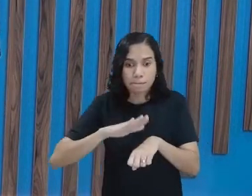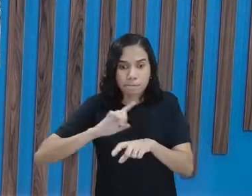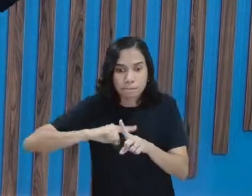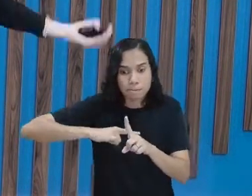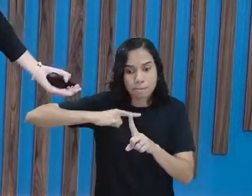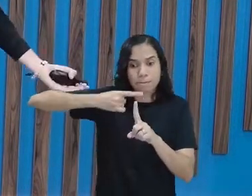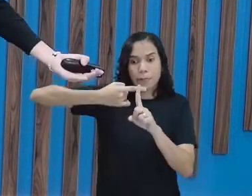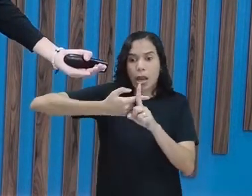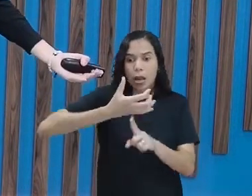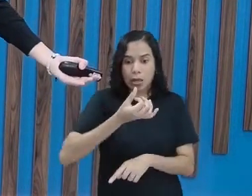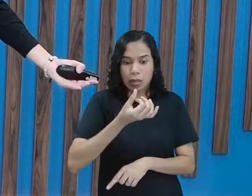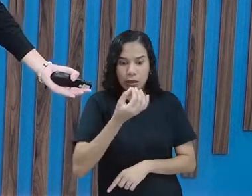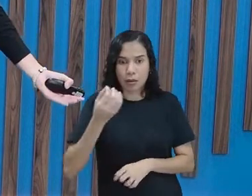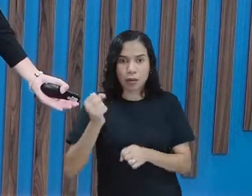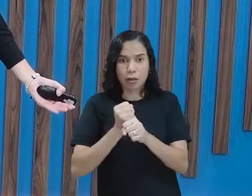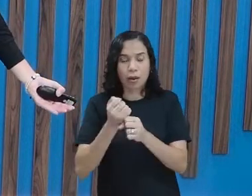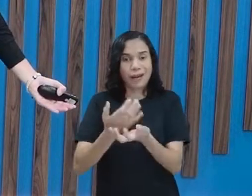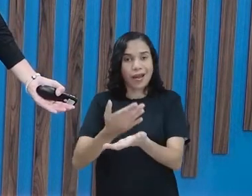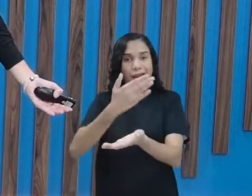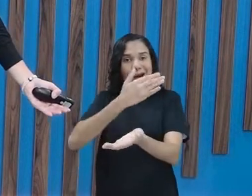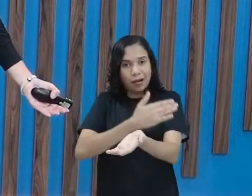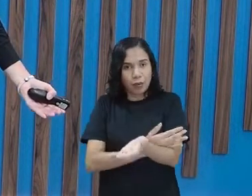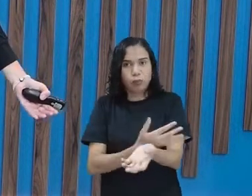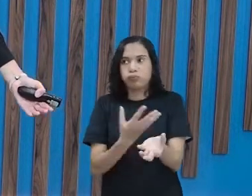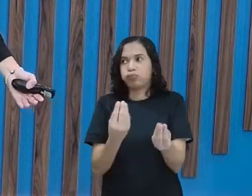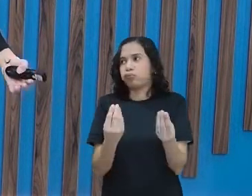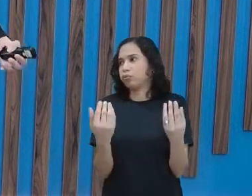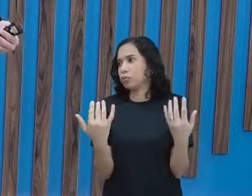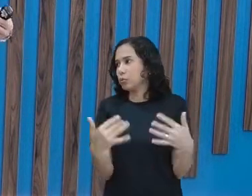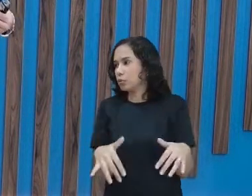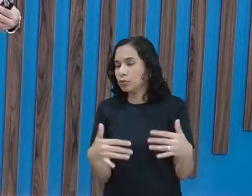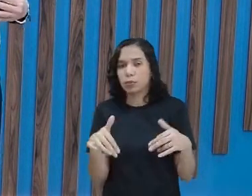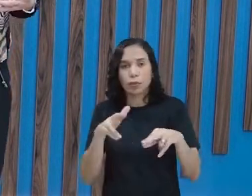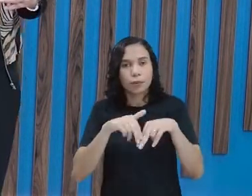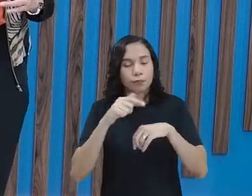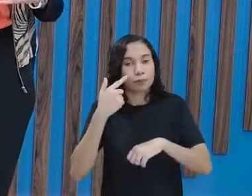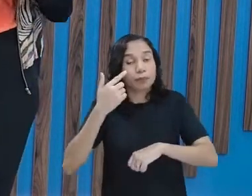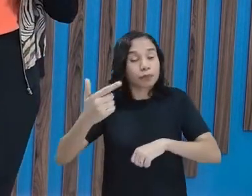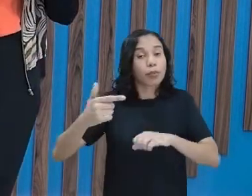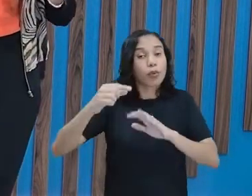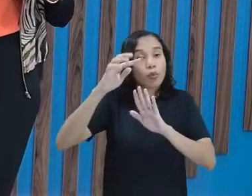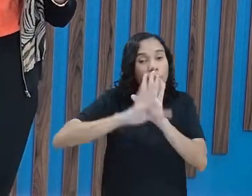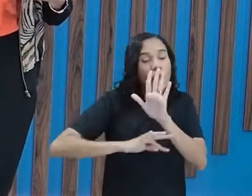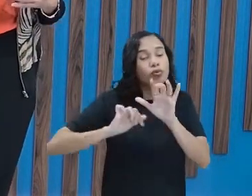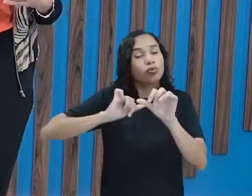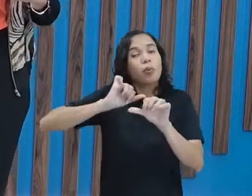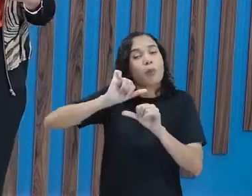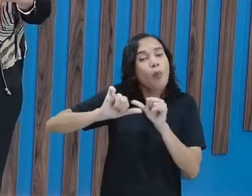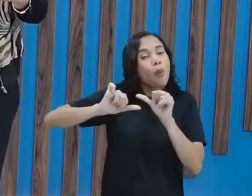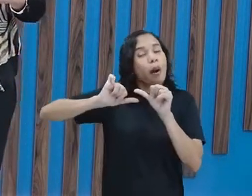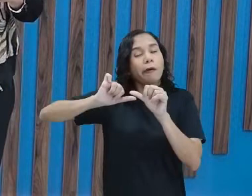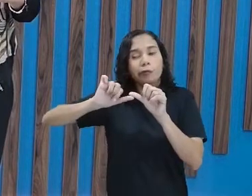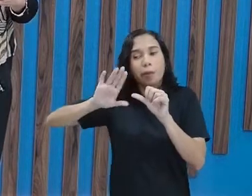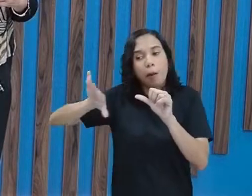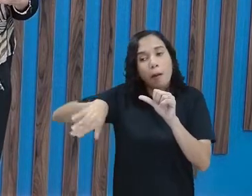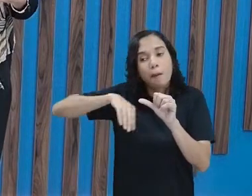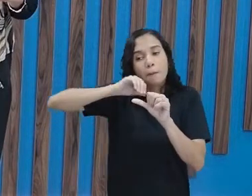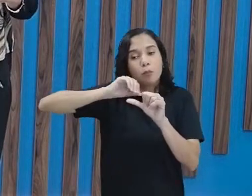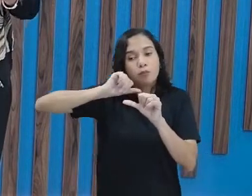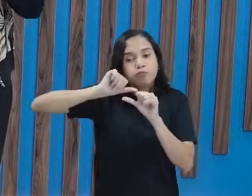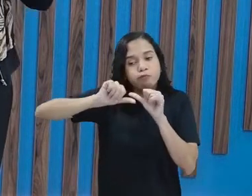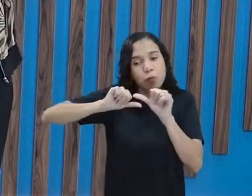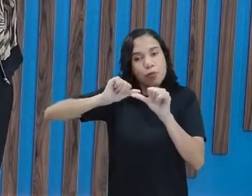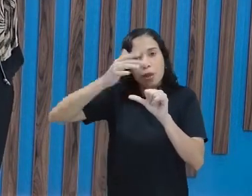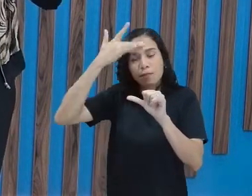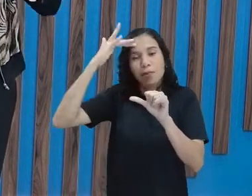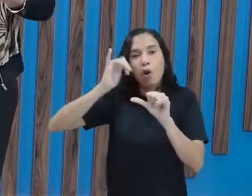600 anos antes disso. Muito tempo, não é? Então, as histórias acabam mudando realmente. As pessoas que